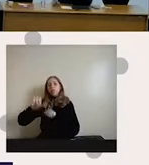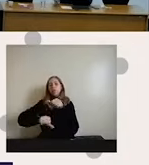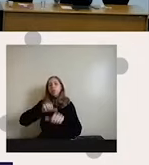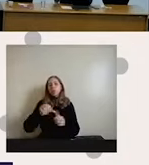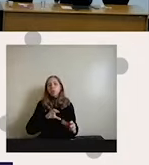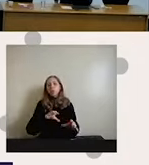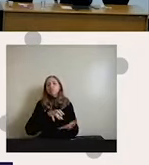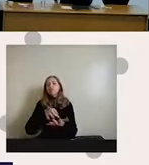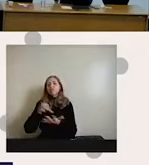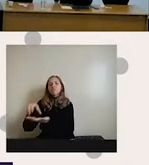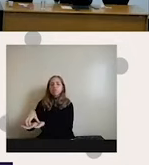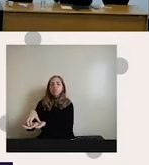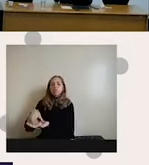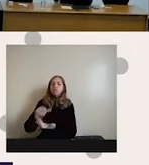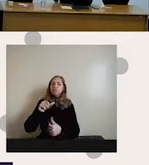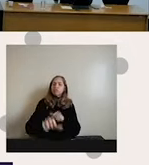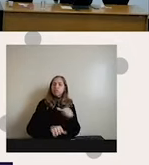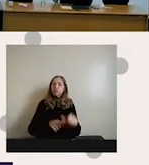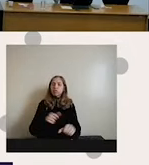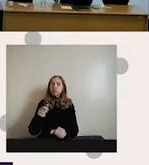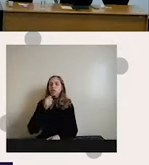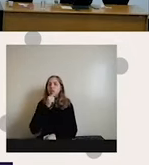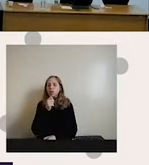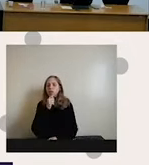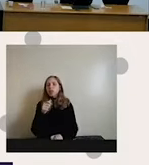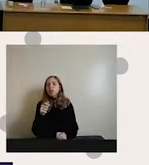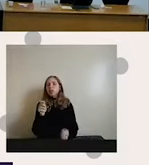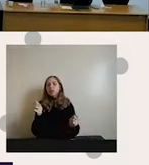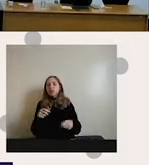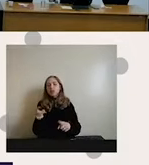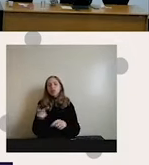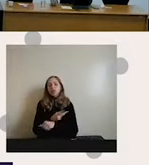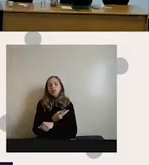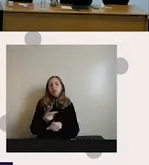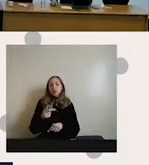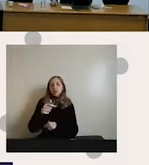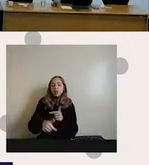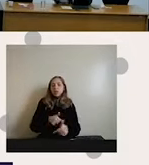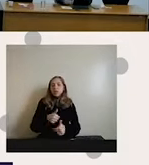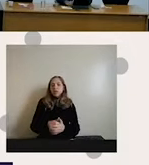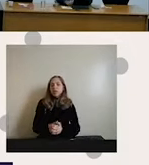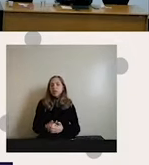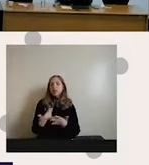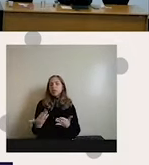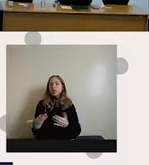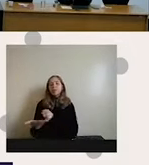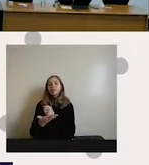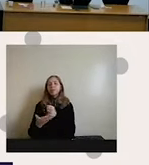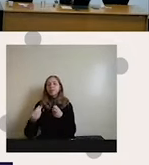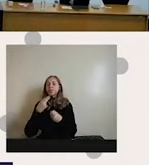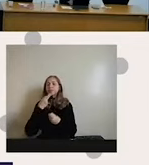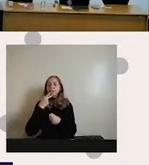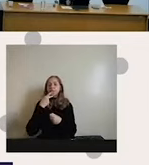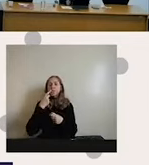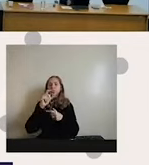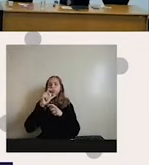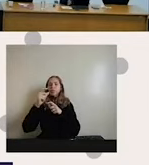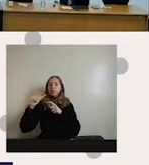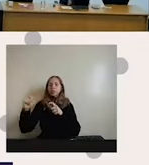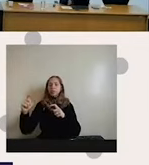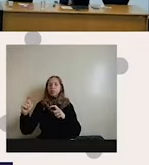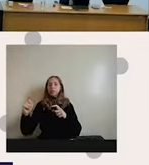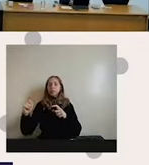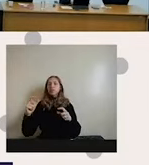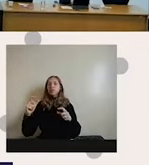para violências no trabalho, né? Então, basicamente, como diria, né, o cartunista André Dahmer, é chorar na terapia para